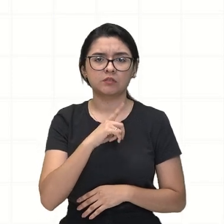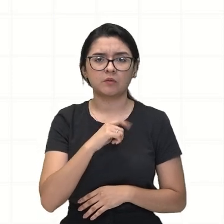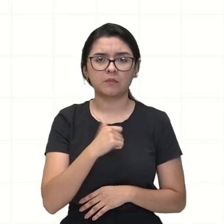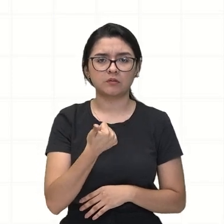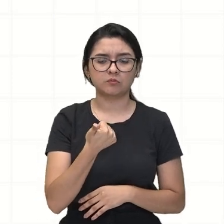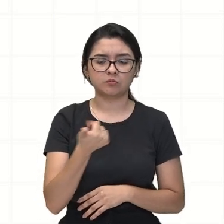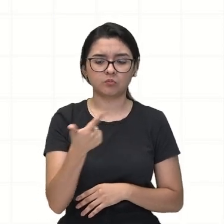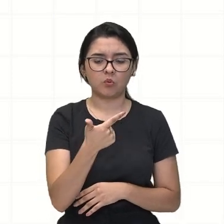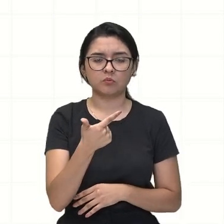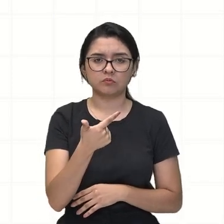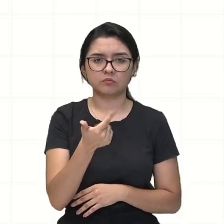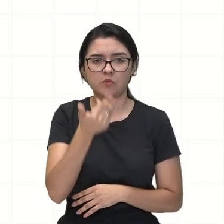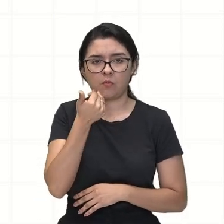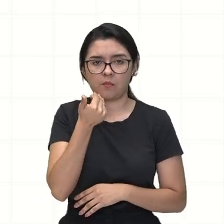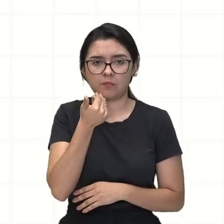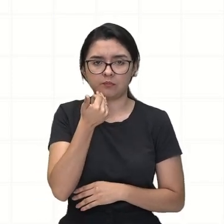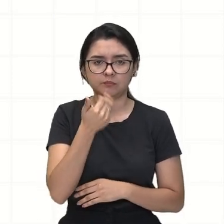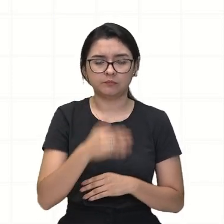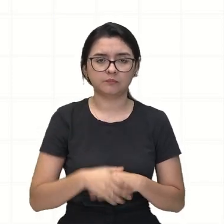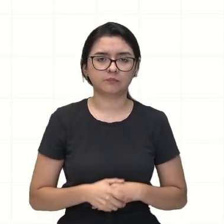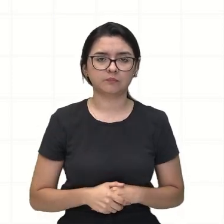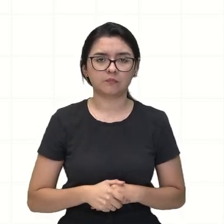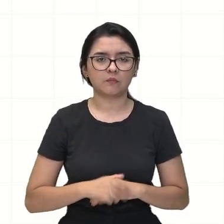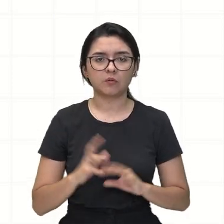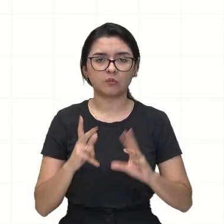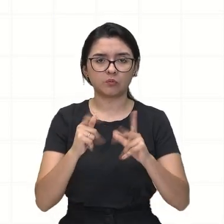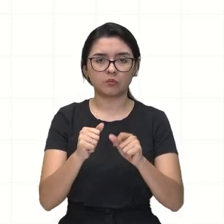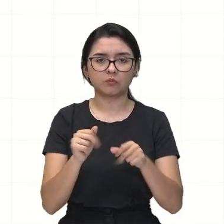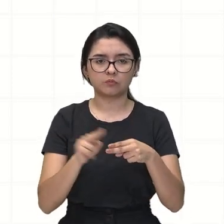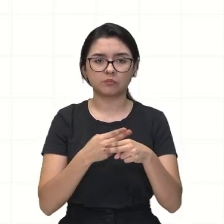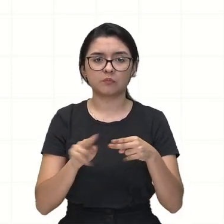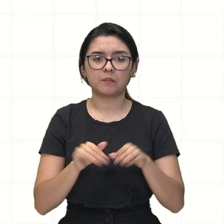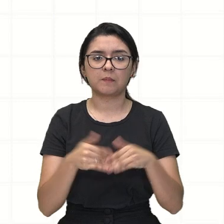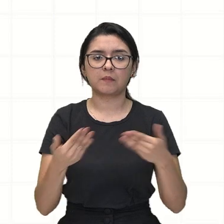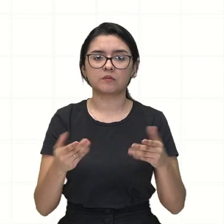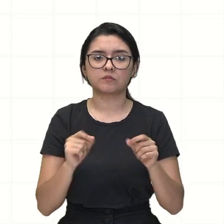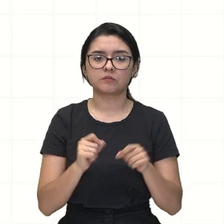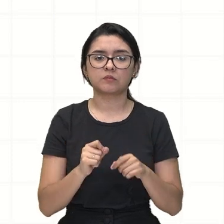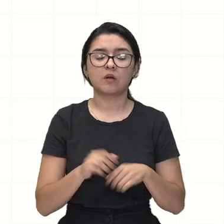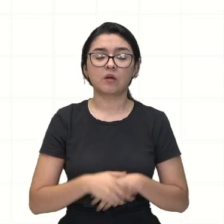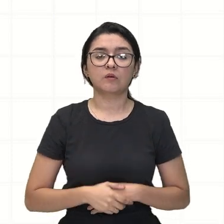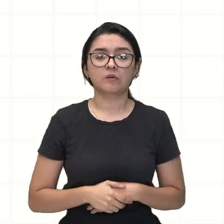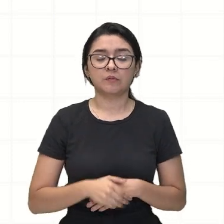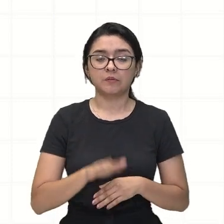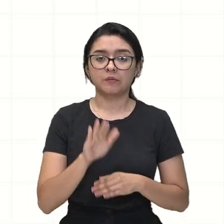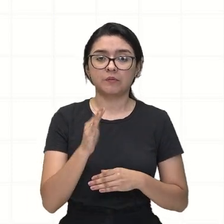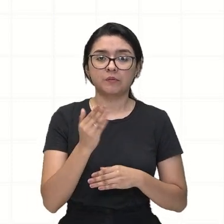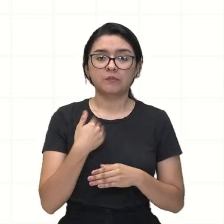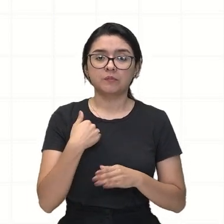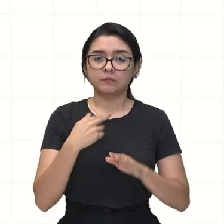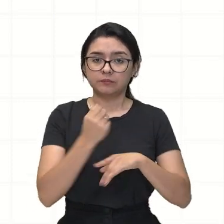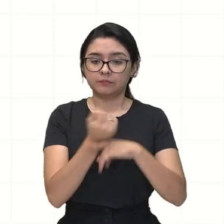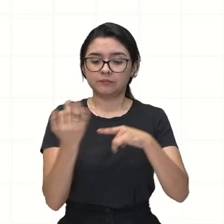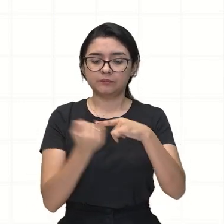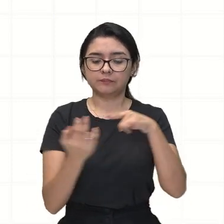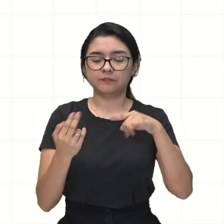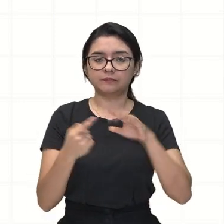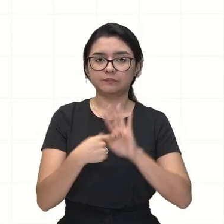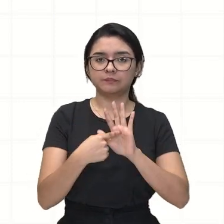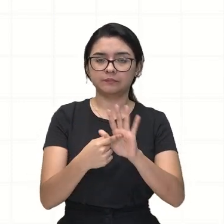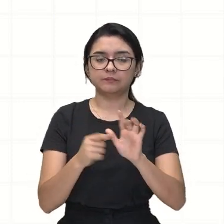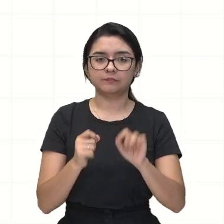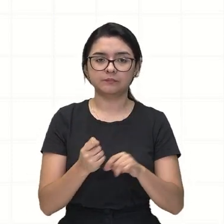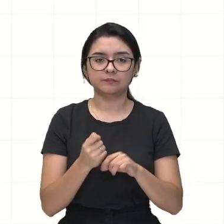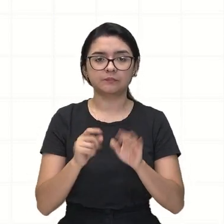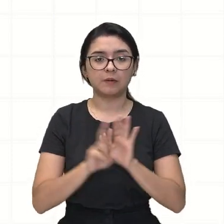inteira. Claro, mais do que a barra inteira. Mas tal fração representa, então, a parte que você comeu do chocolate? Quantas